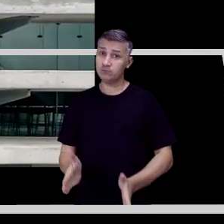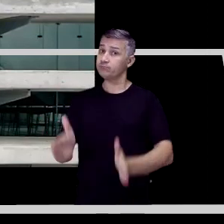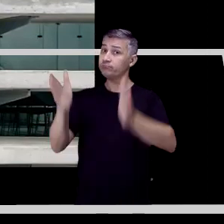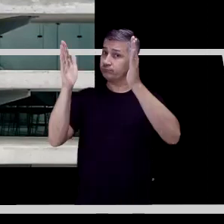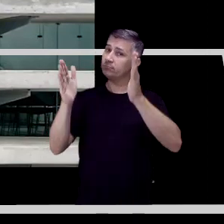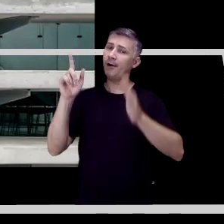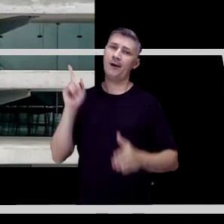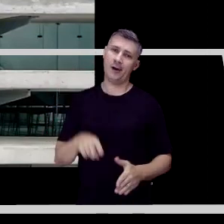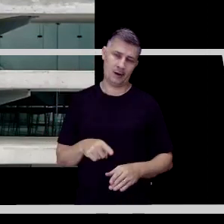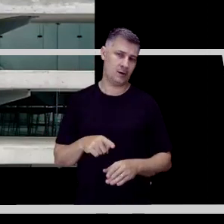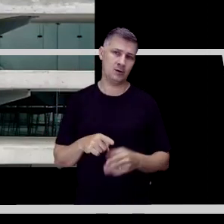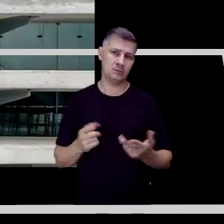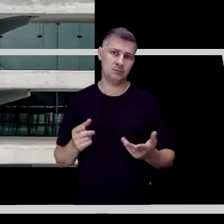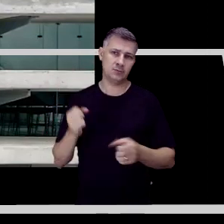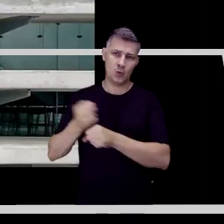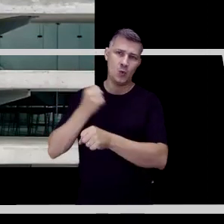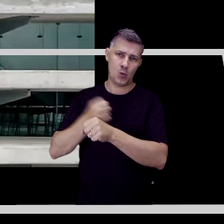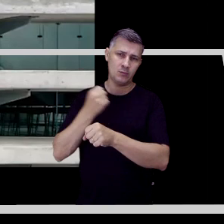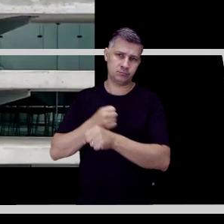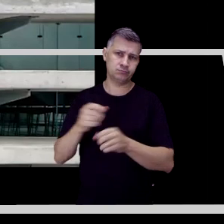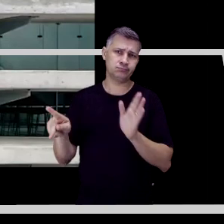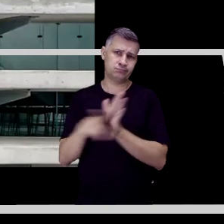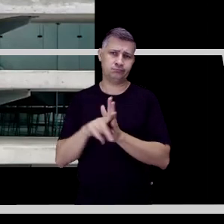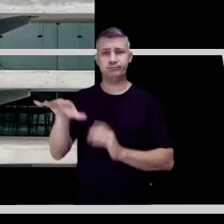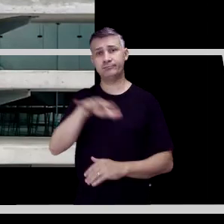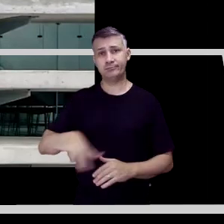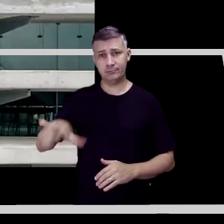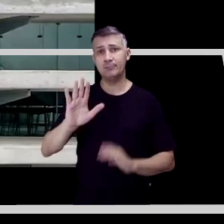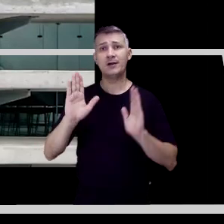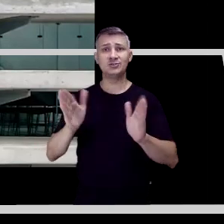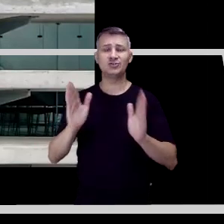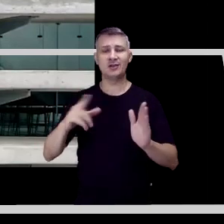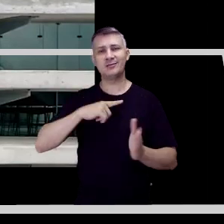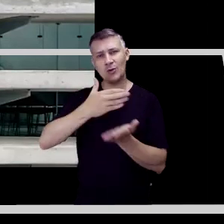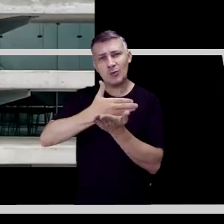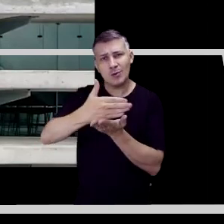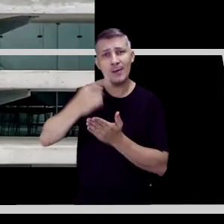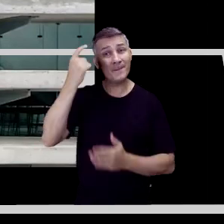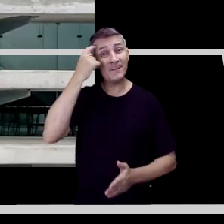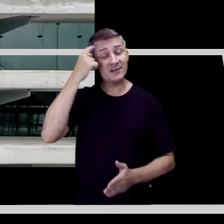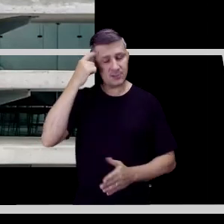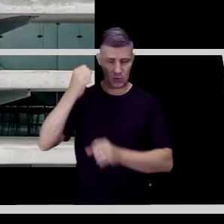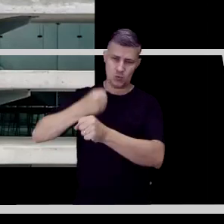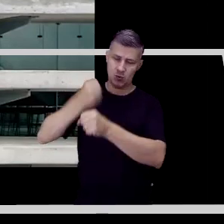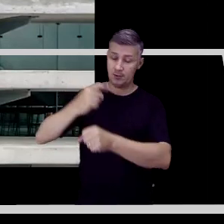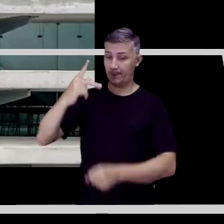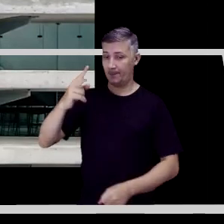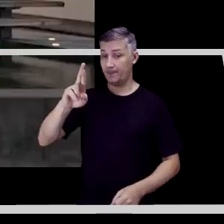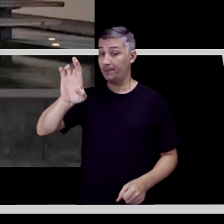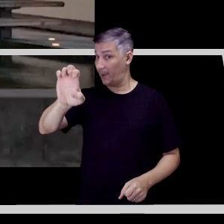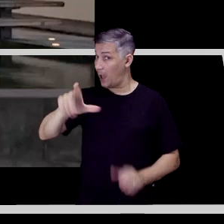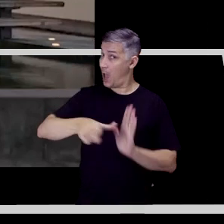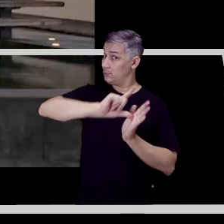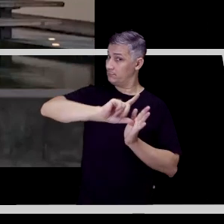do edifício em si acabou sendo em concreto em loco, embora a gente tivesse inicialmente pensado no concreto